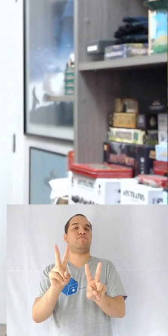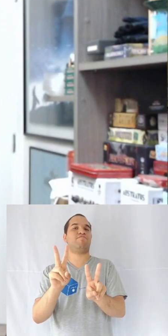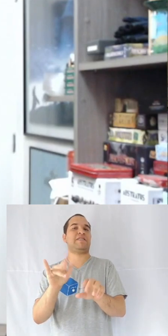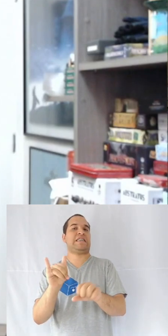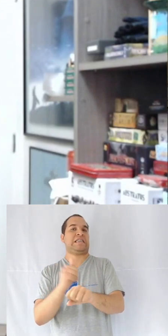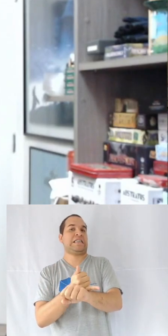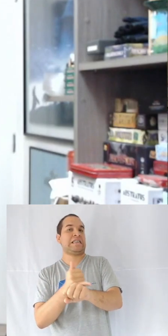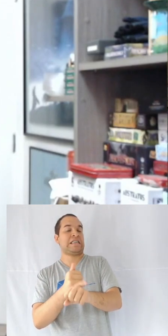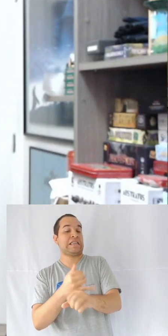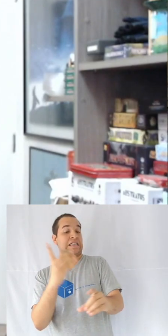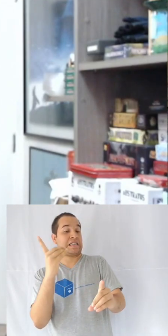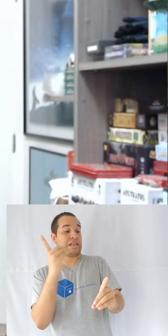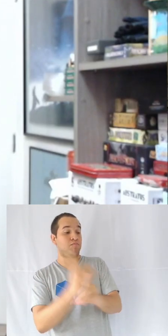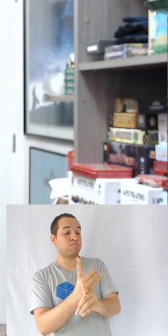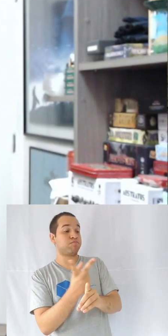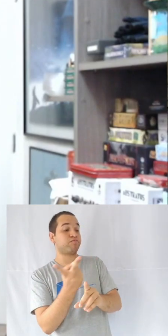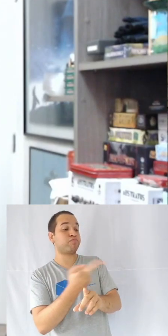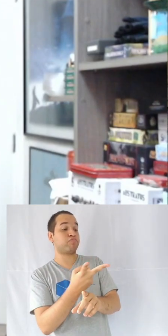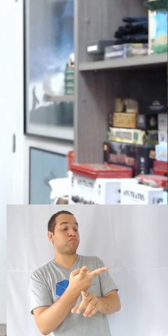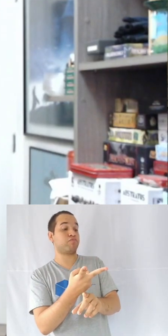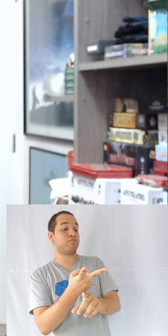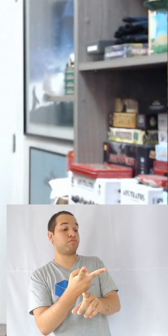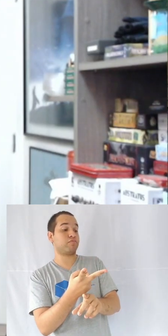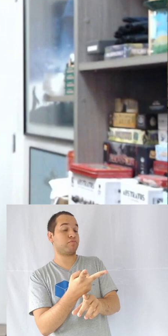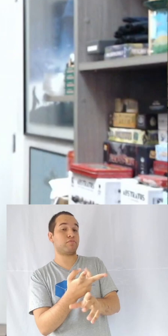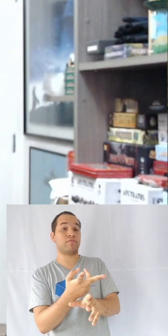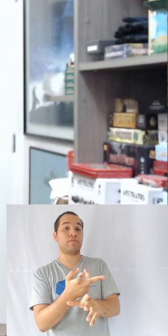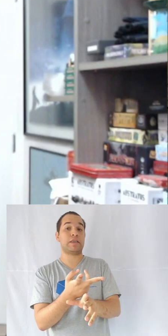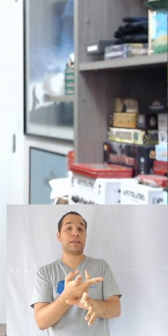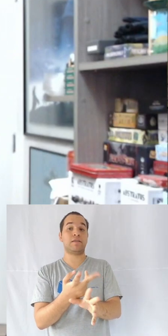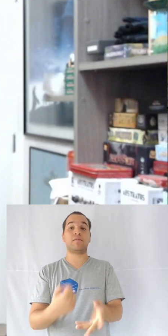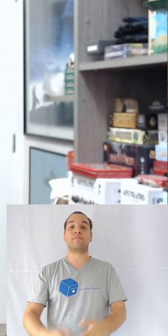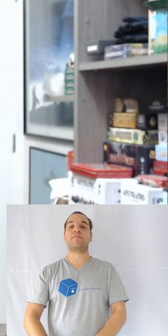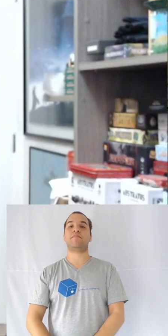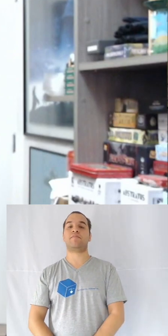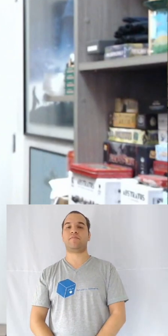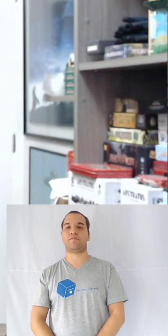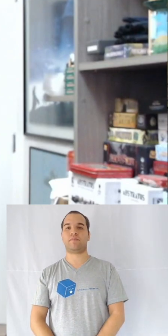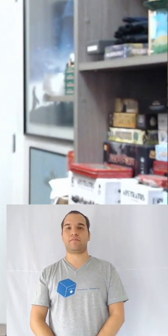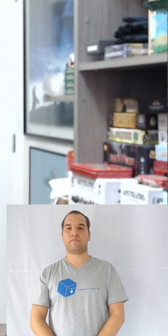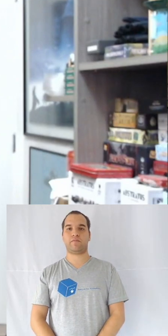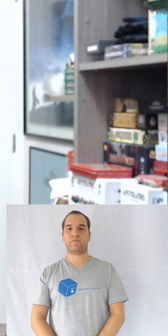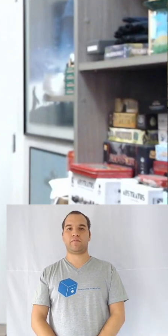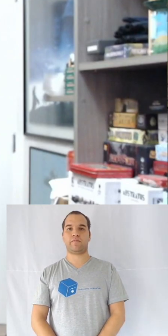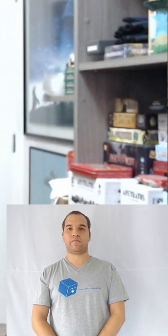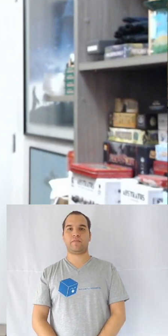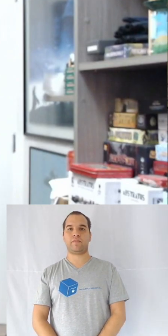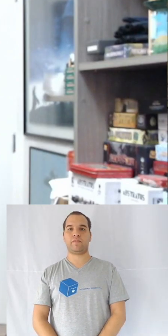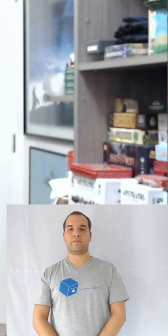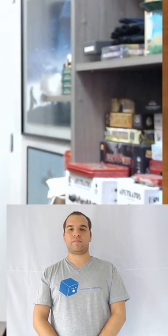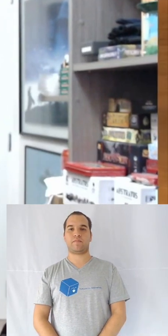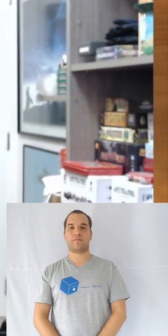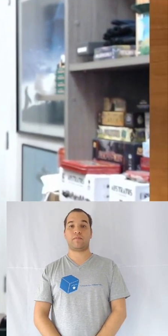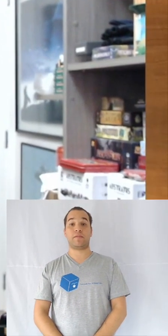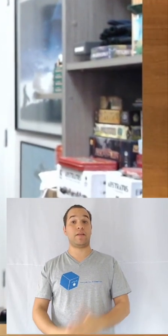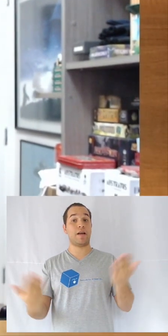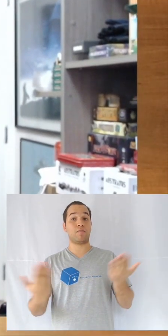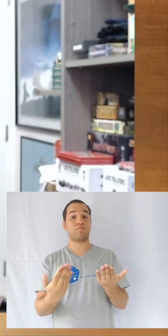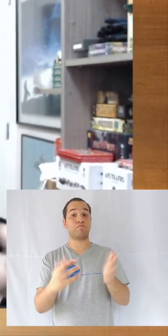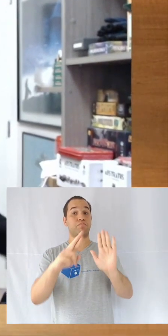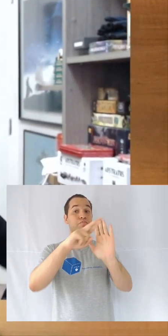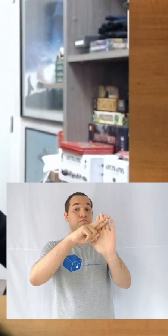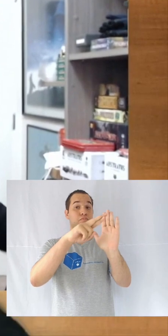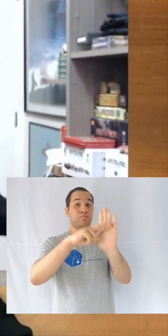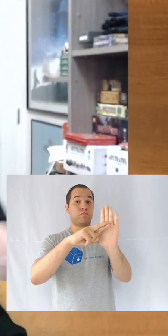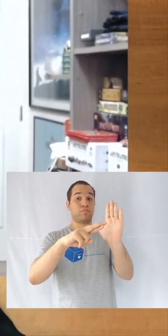descobrir e deduzir onde é que estão esses dois componentes. Vamos lá para as regras de Lençóis, então? Bom,